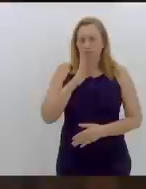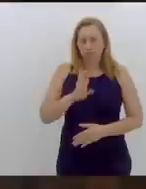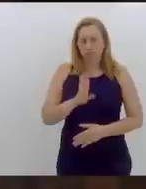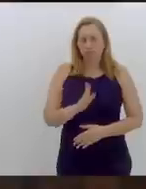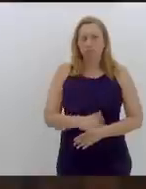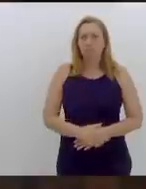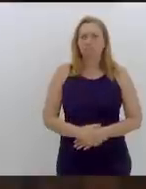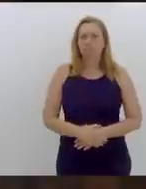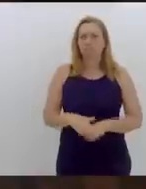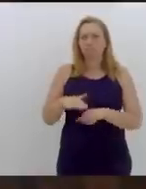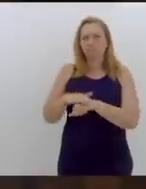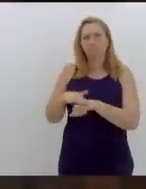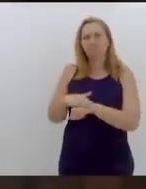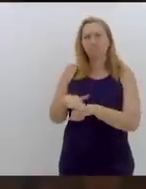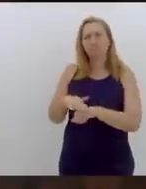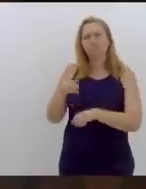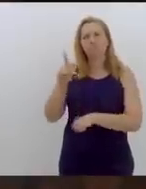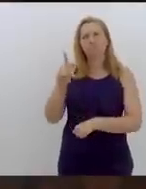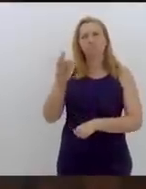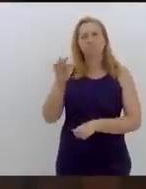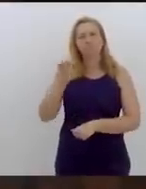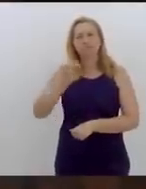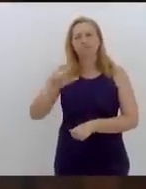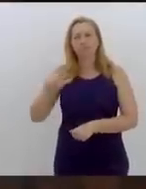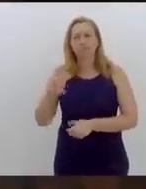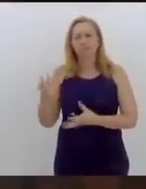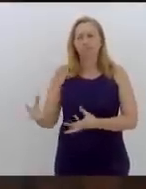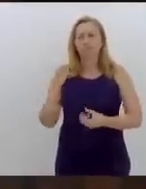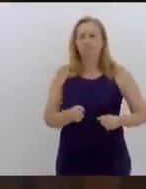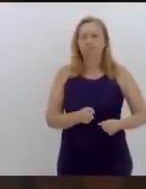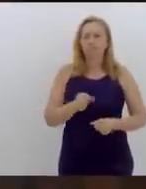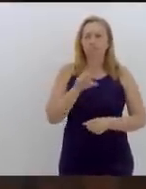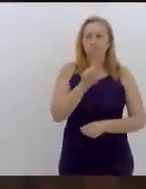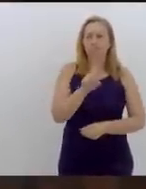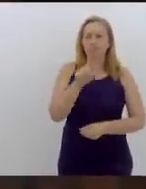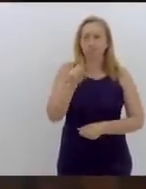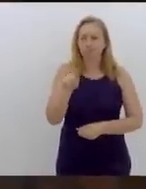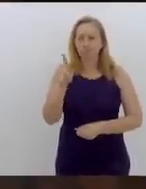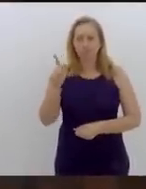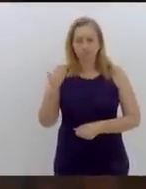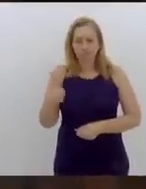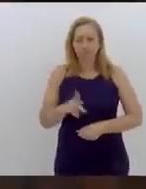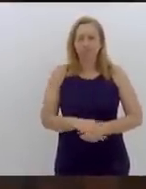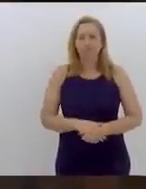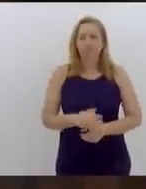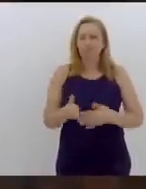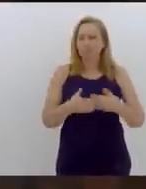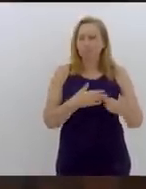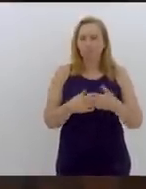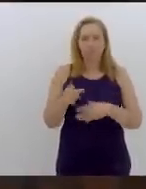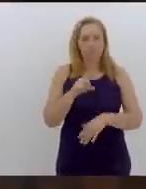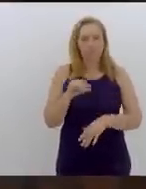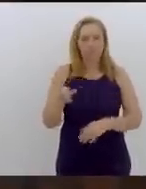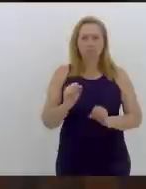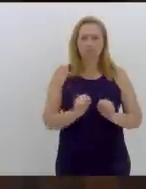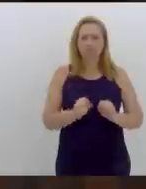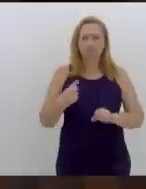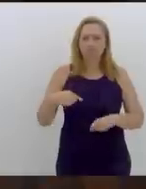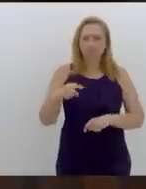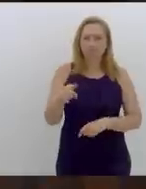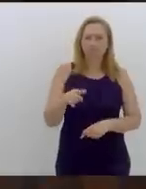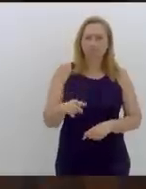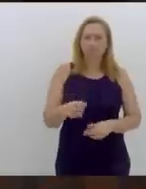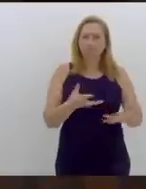eu tive até uma informação do Portugal é te receber lá na dgp tá você pode Quando você quiser e puder me receber